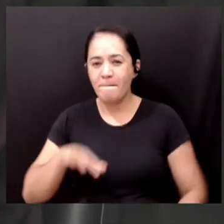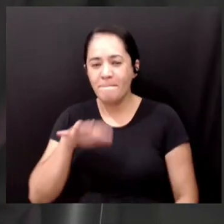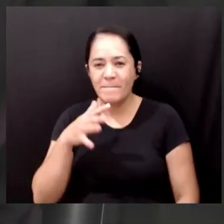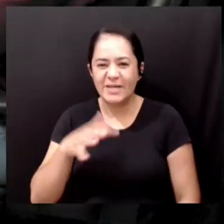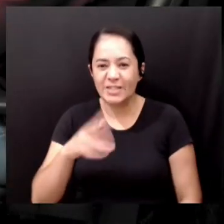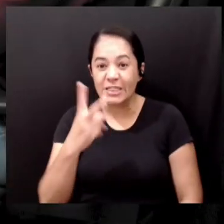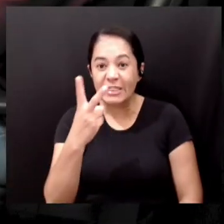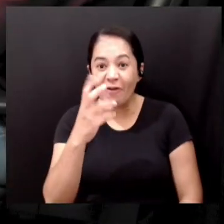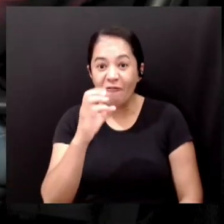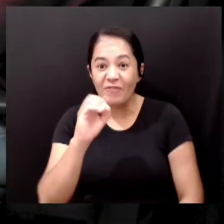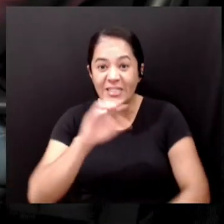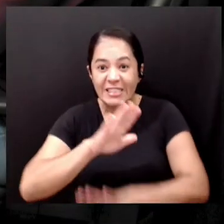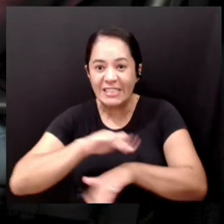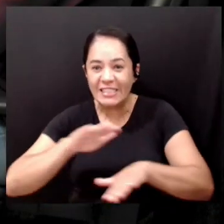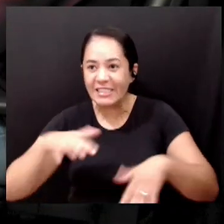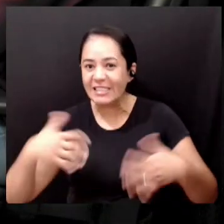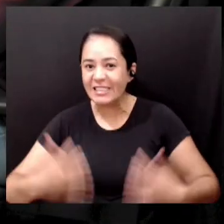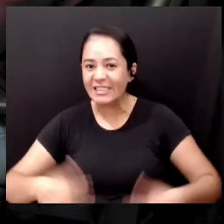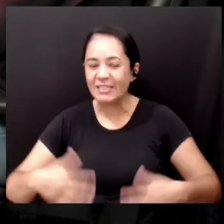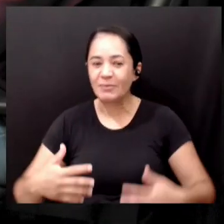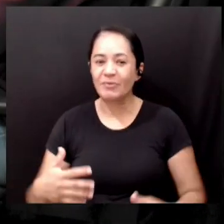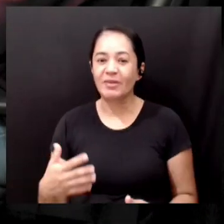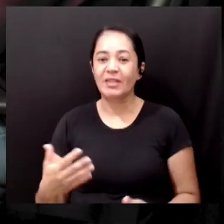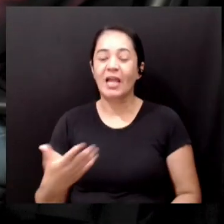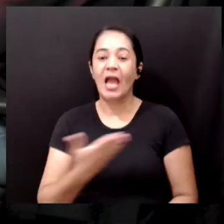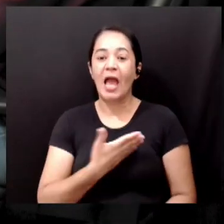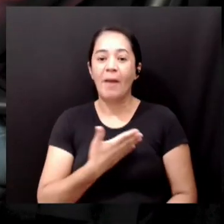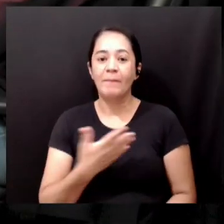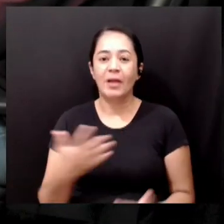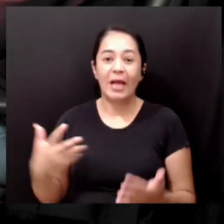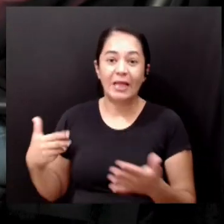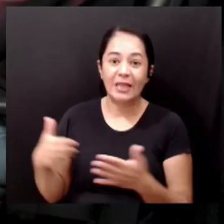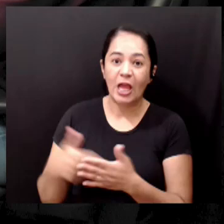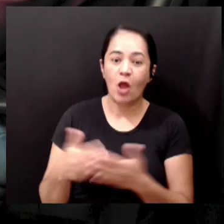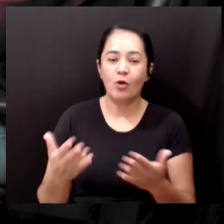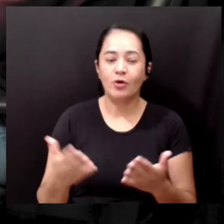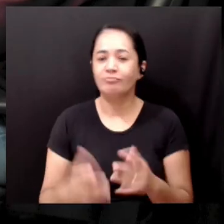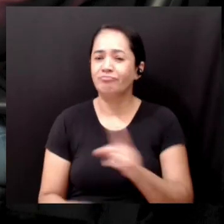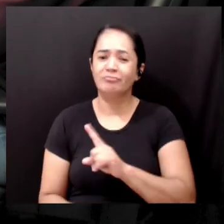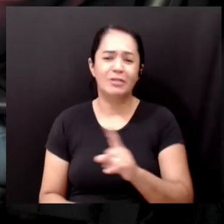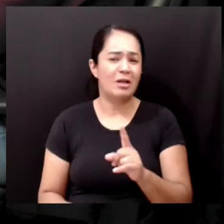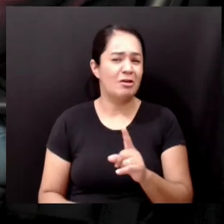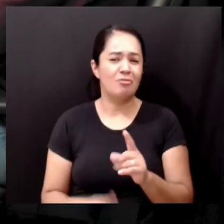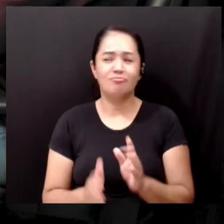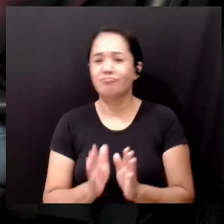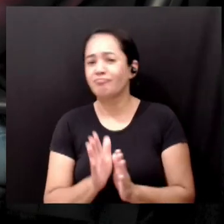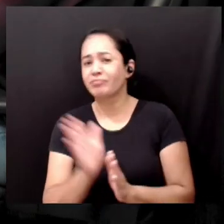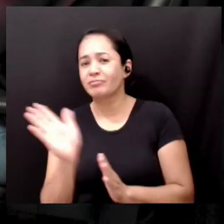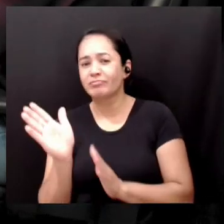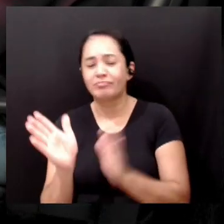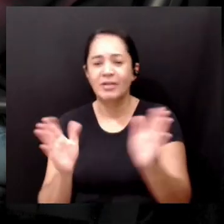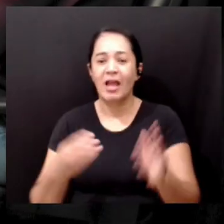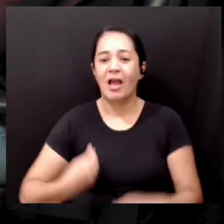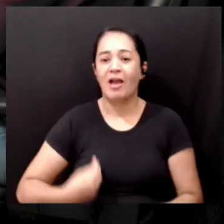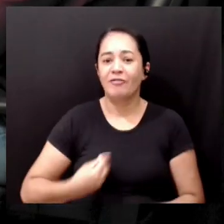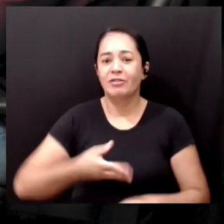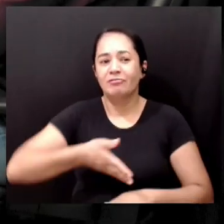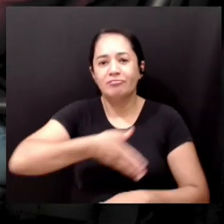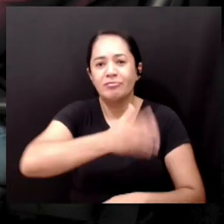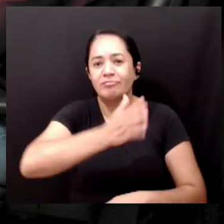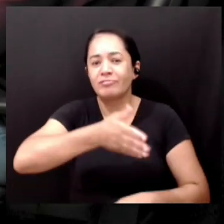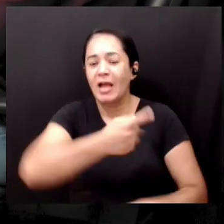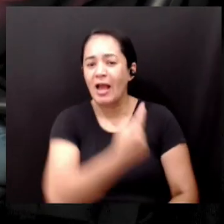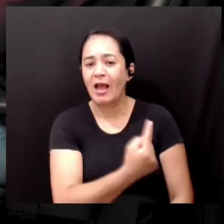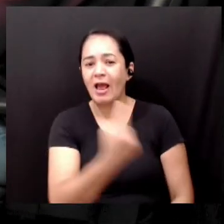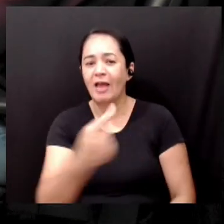juntos. Tem amigos até hoje de lá? Não, muitos amigos a gente se perdeu, né? Sim. Foi a vida foi levando cada um para um canto, alguns mudaram até